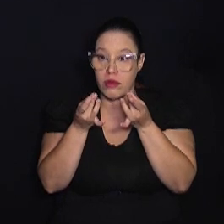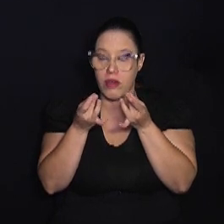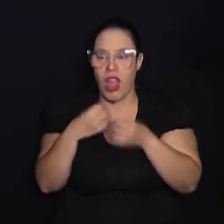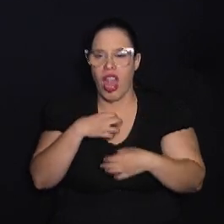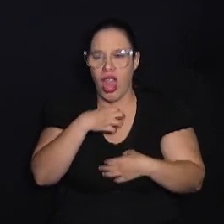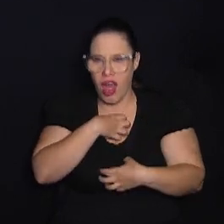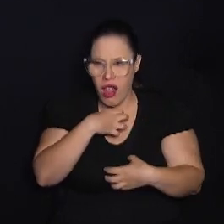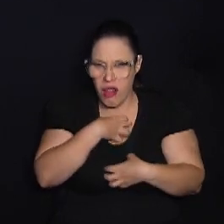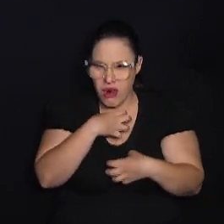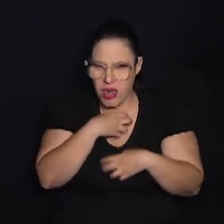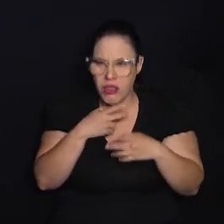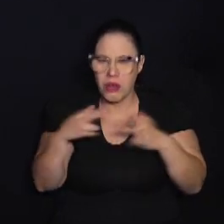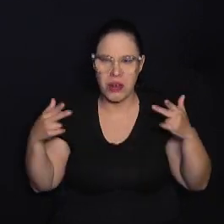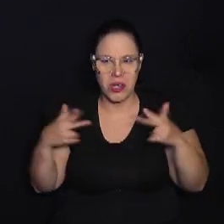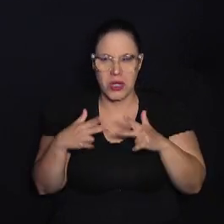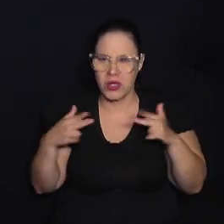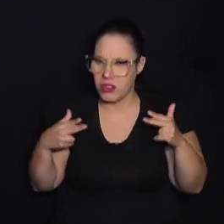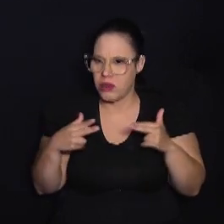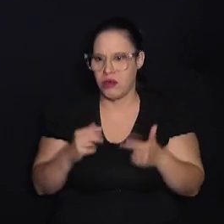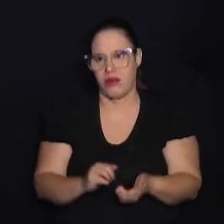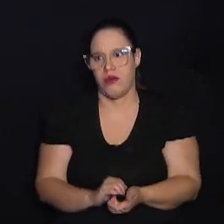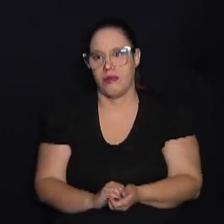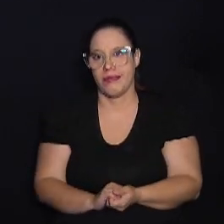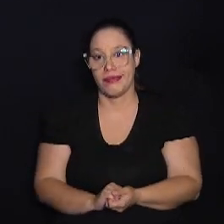né, em geral. Não é isso, doutora?